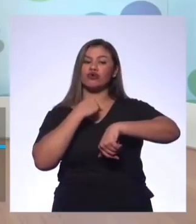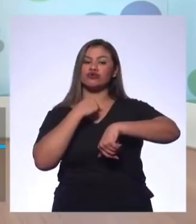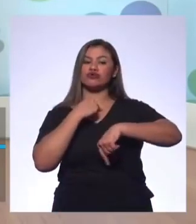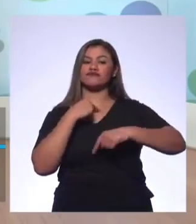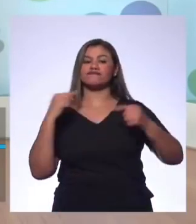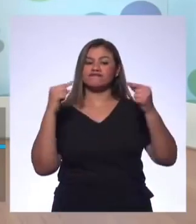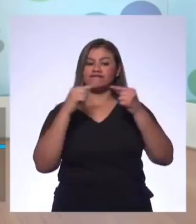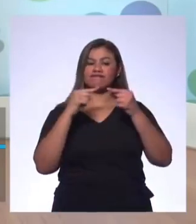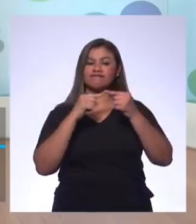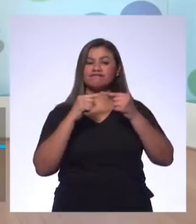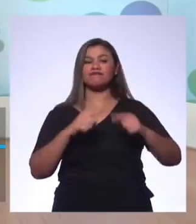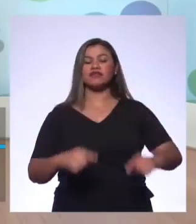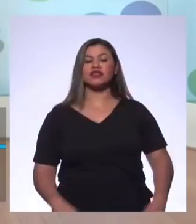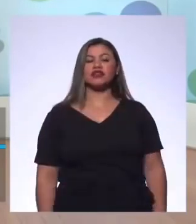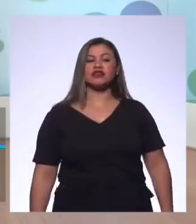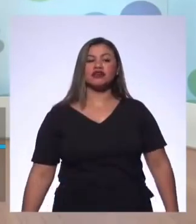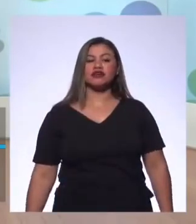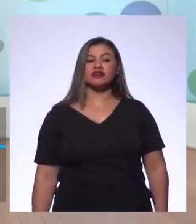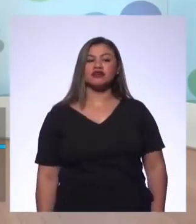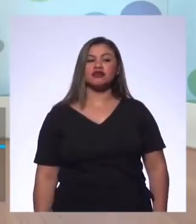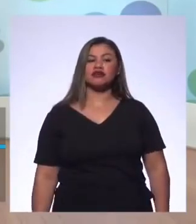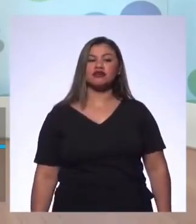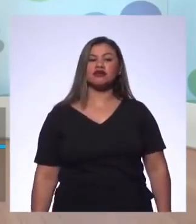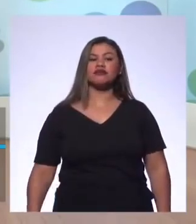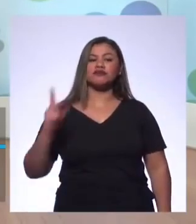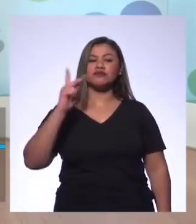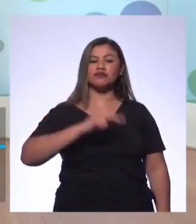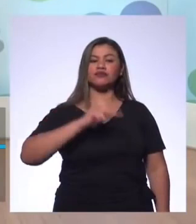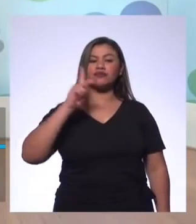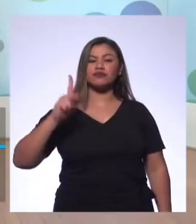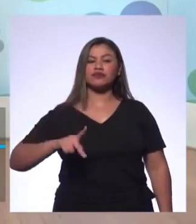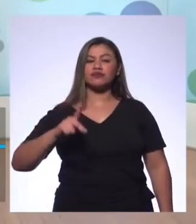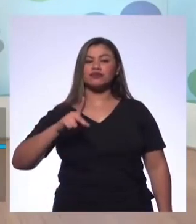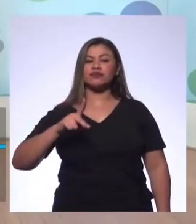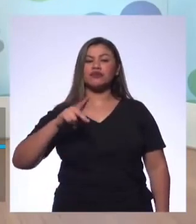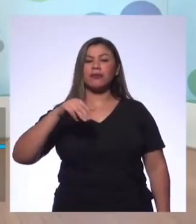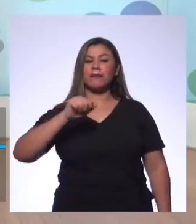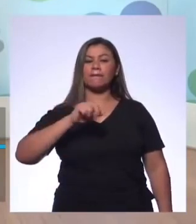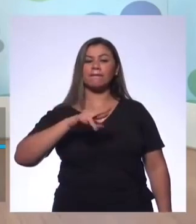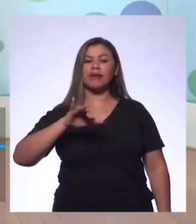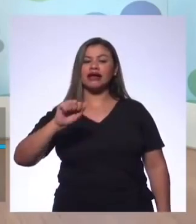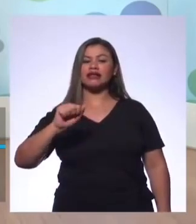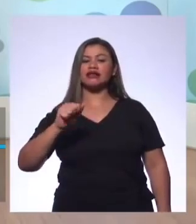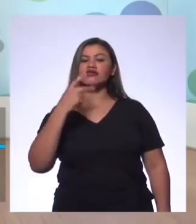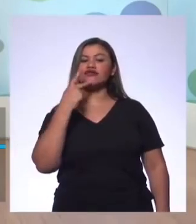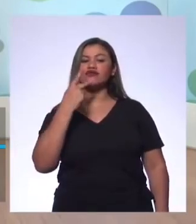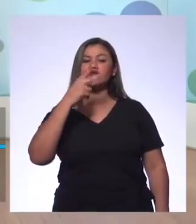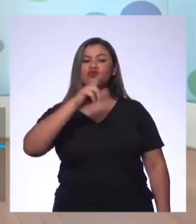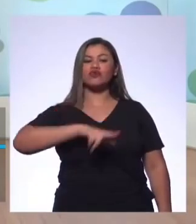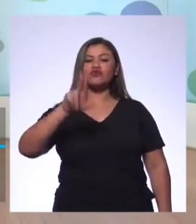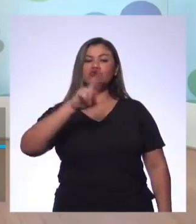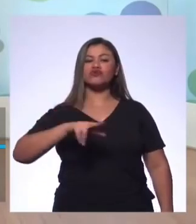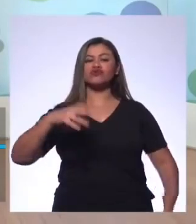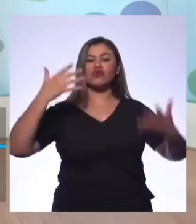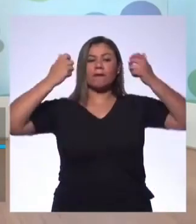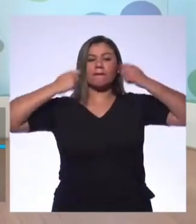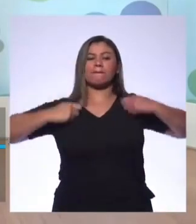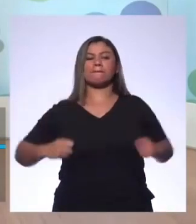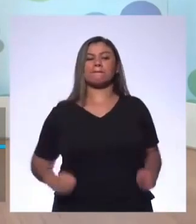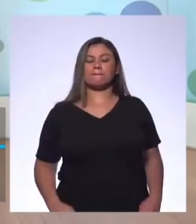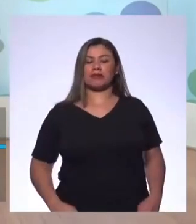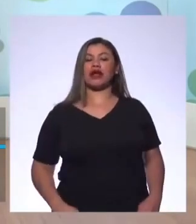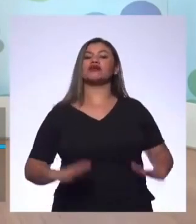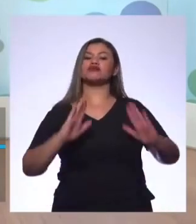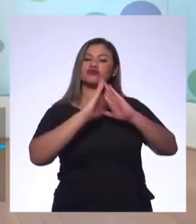normas de convivência. A Pro Maria colocou também uso do uniforme. Em